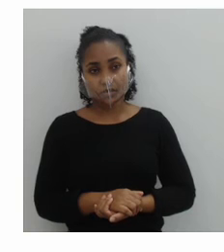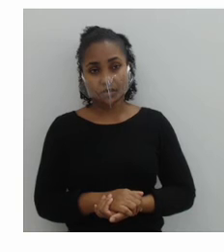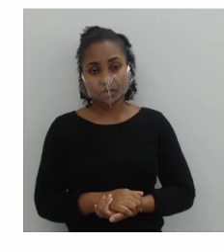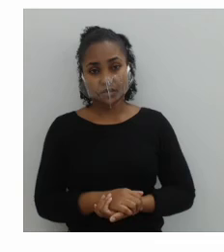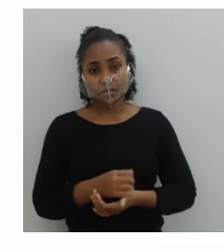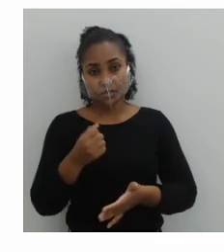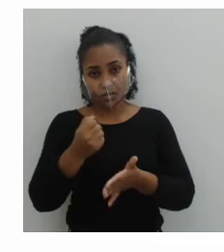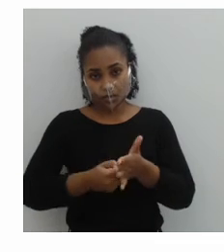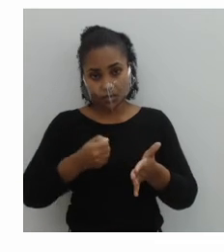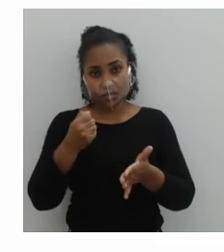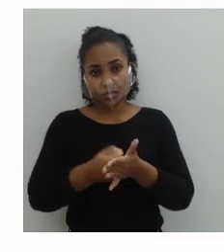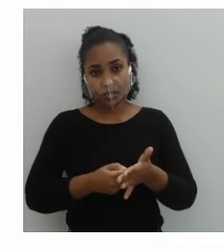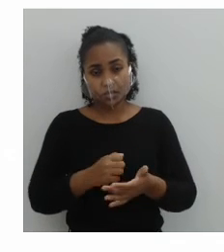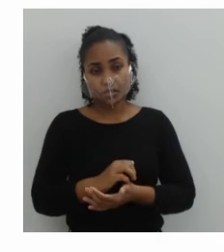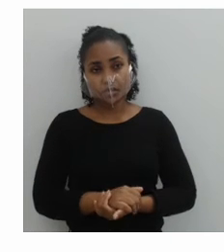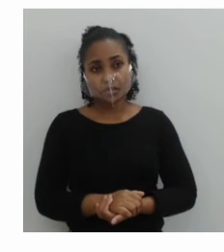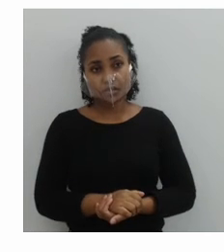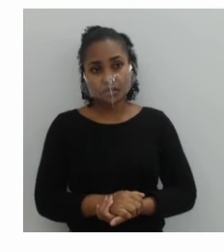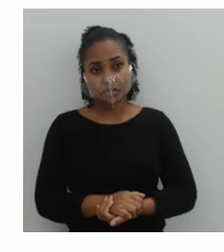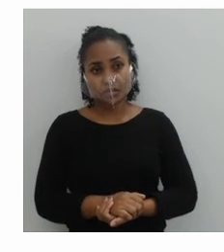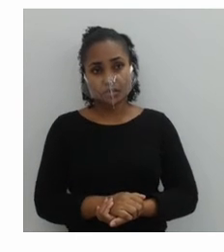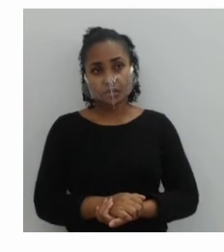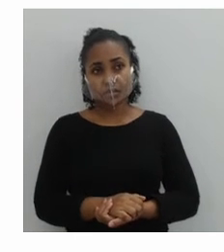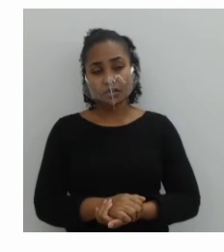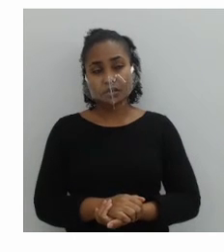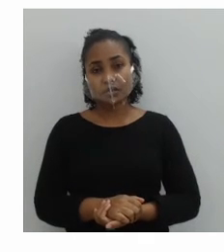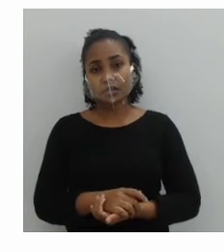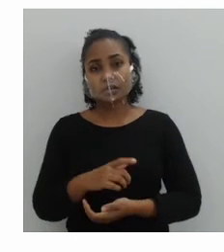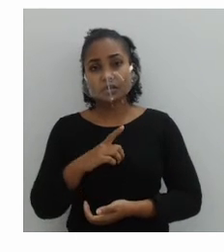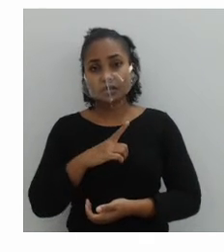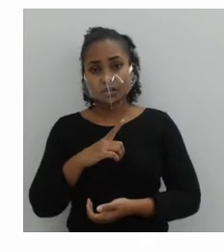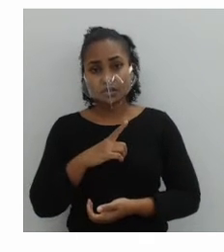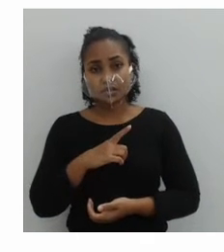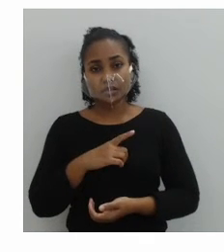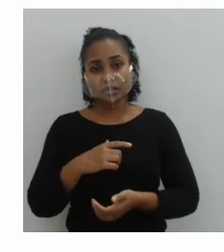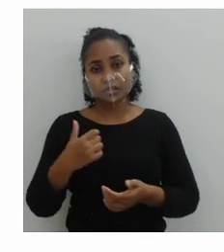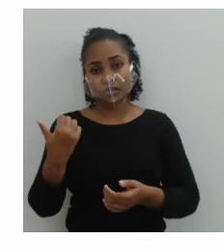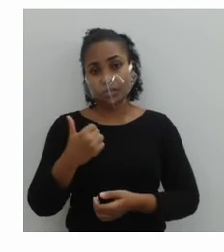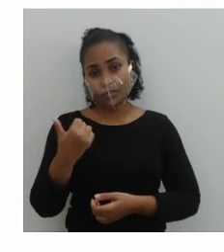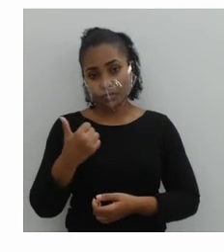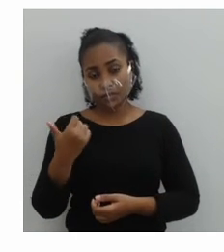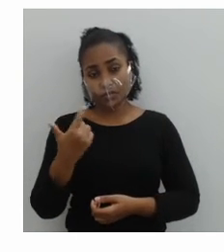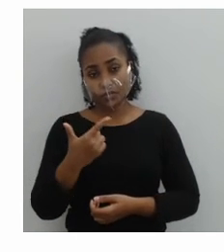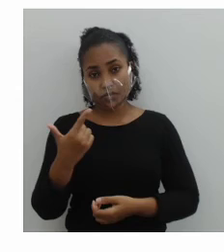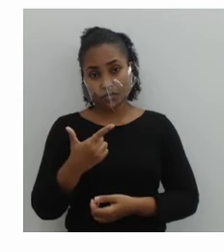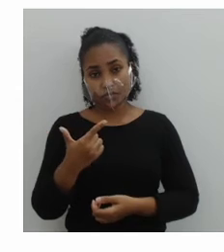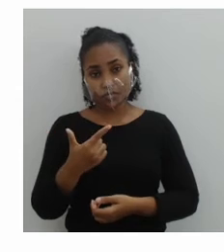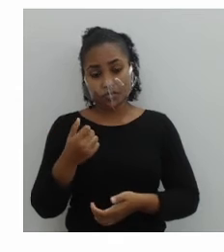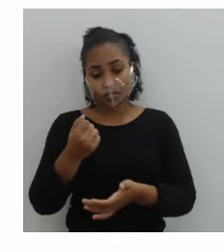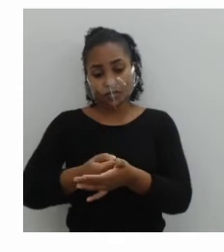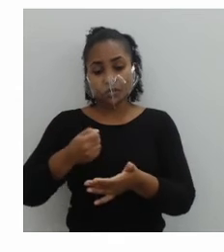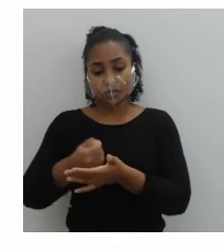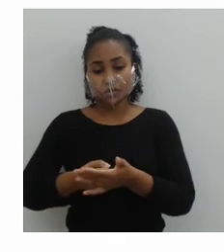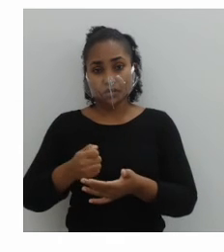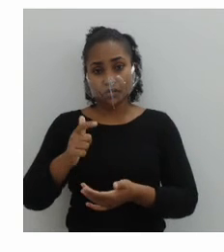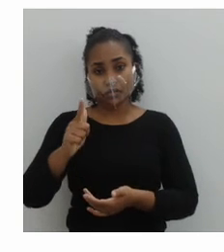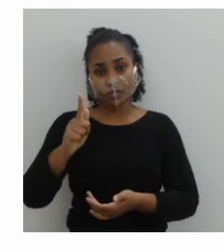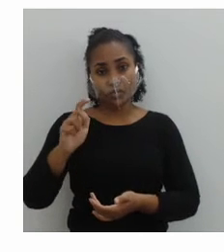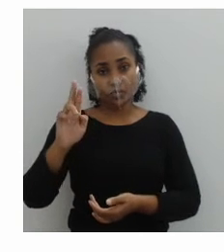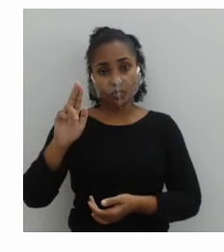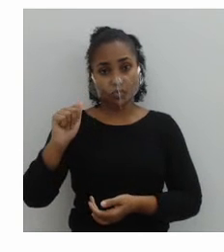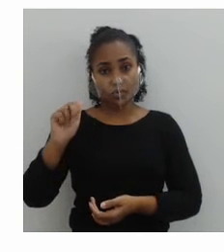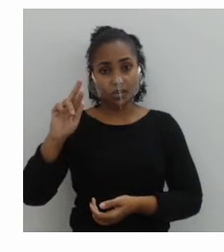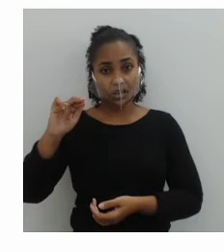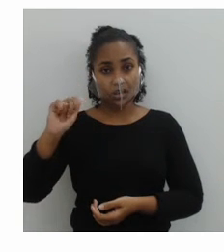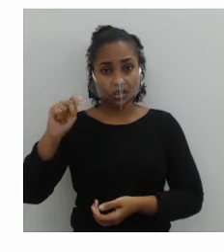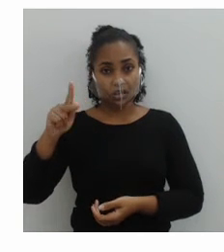a luta contra os holandeses, a intolerância. E temos a primeira e a segunda batalha dos Guararapes. Então a guerra foi